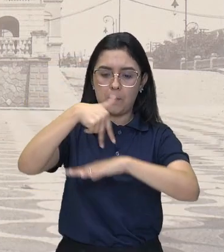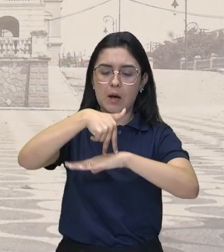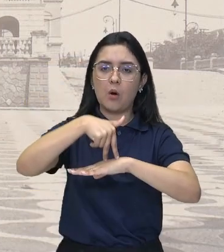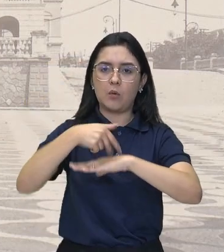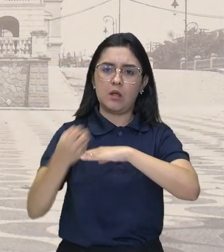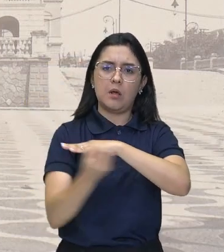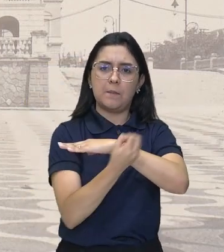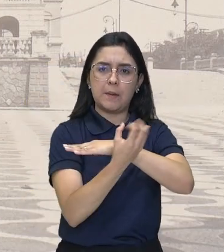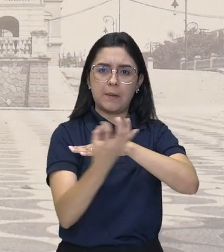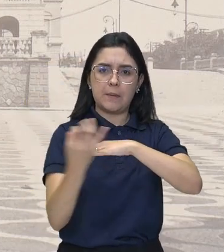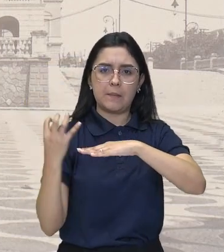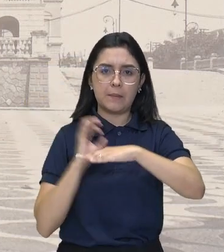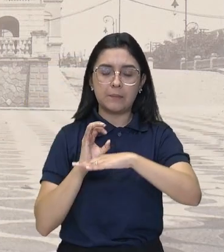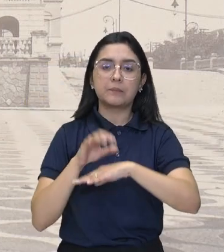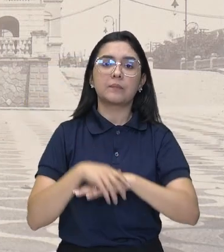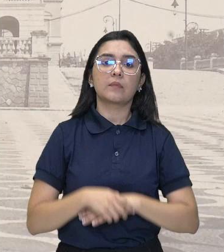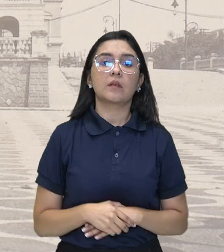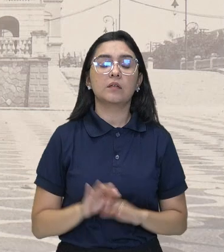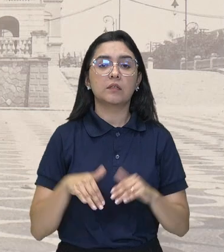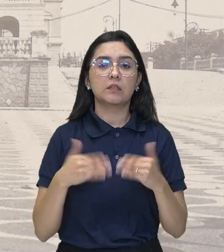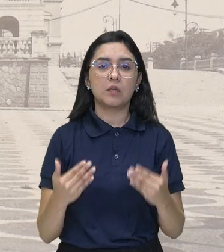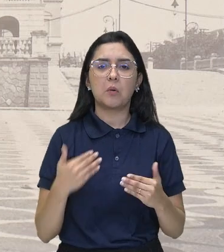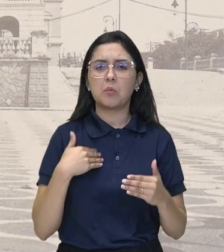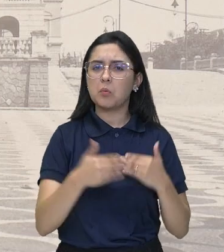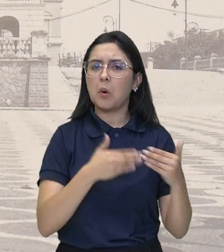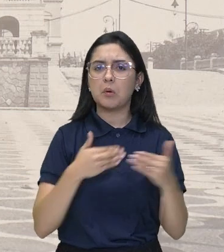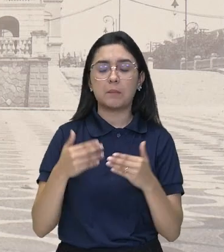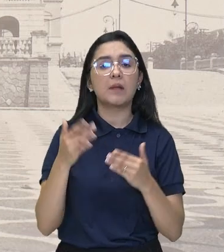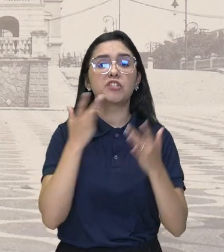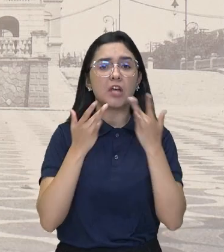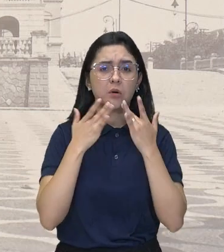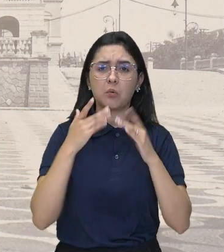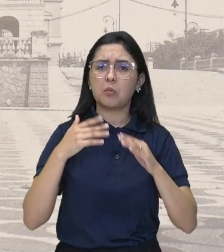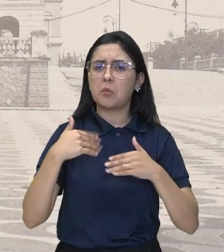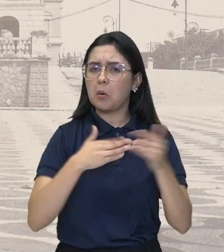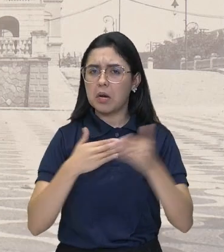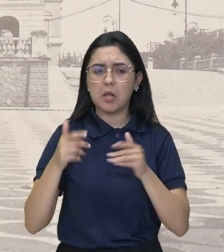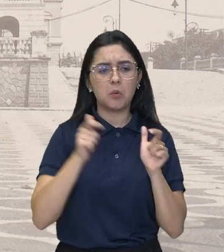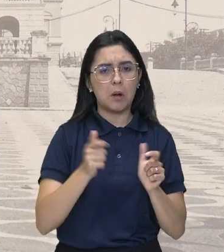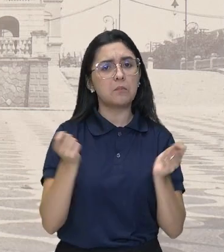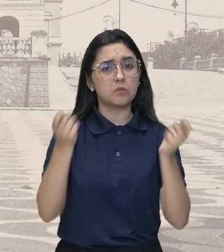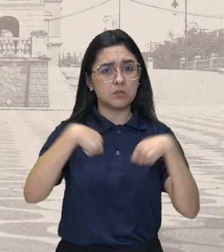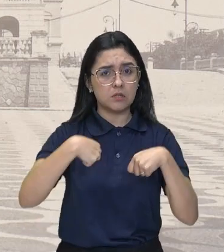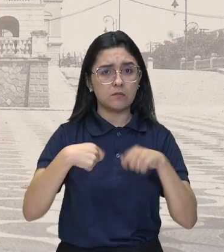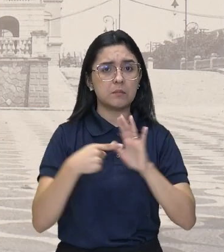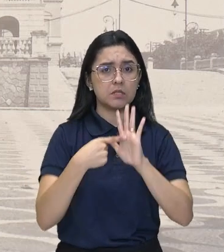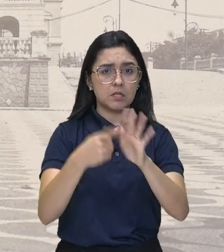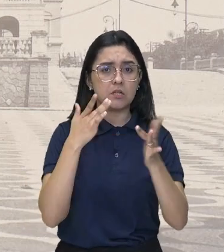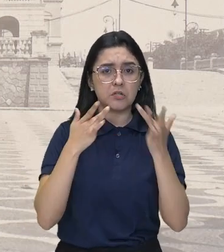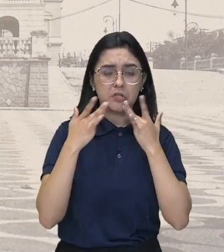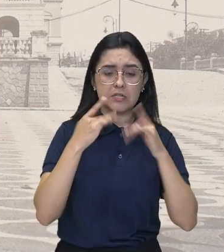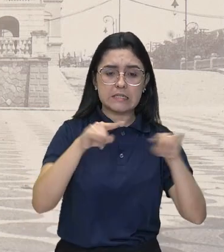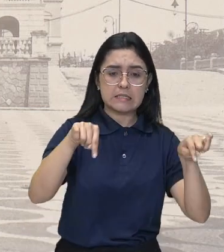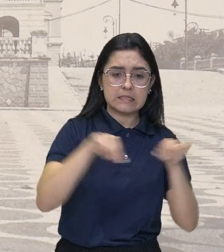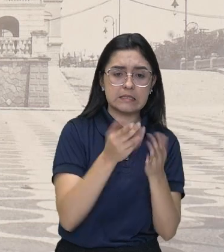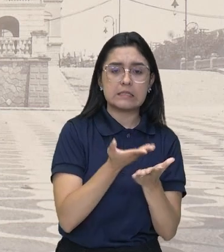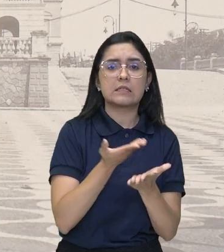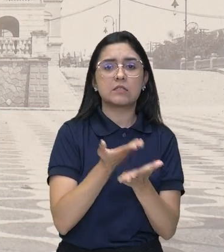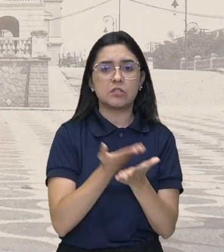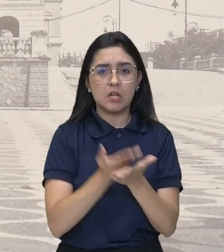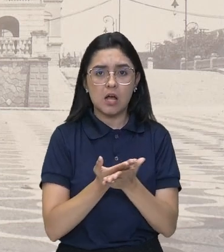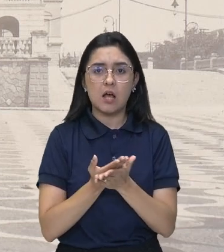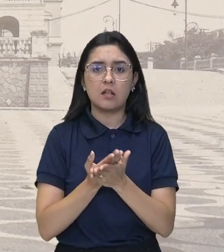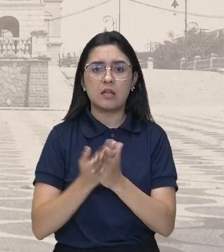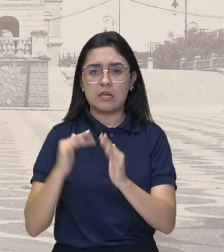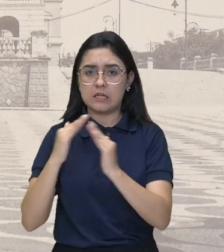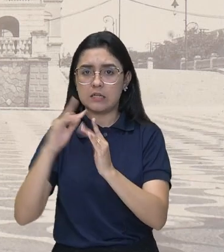teatro, qualquer espaço é possível. A sala de aula, o palco de uma igreja, uma praça, até